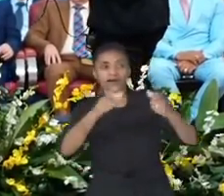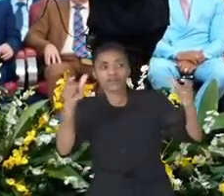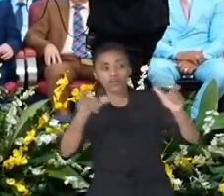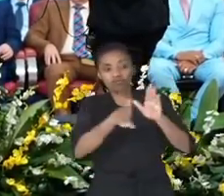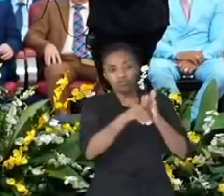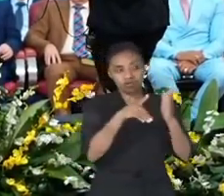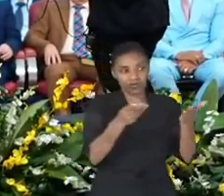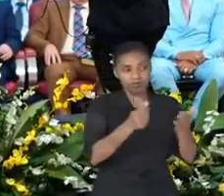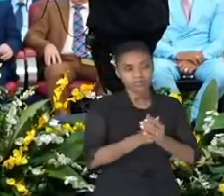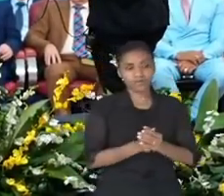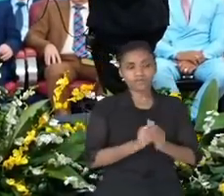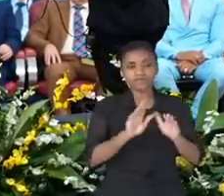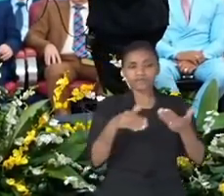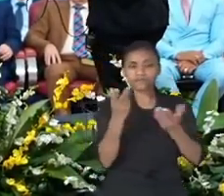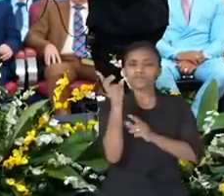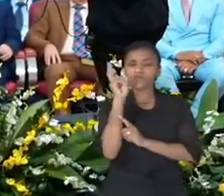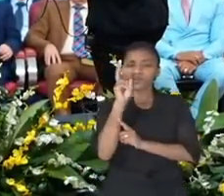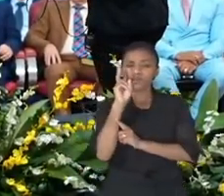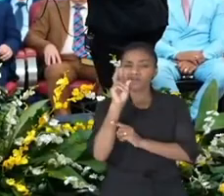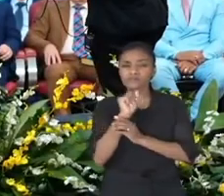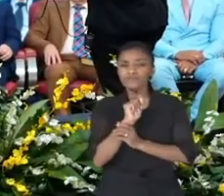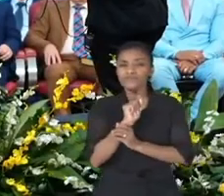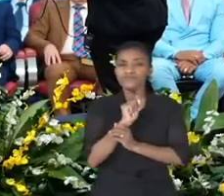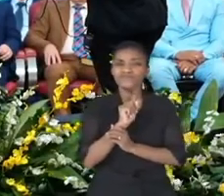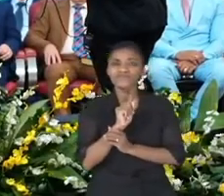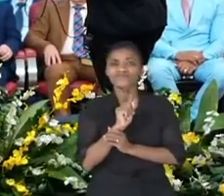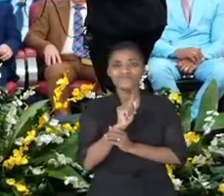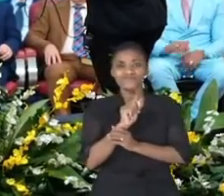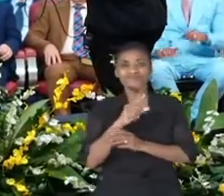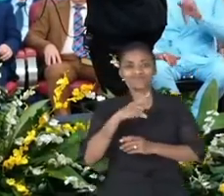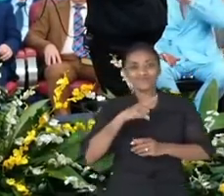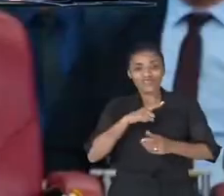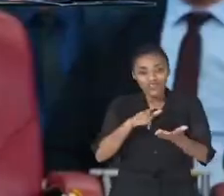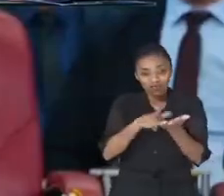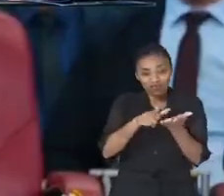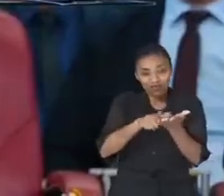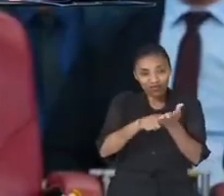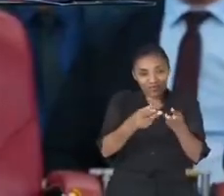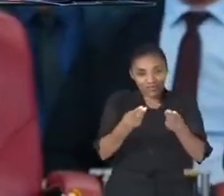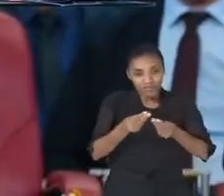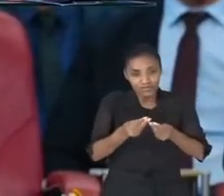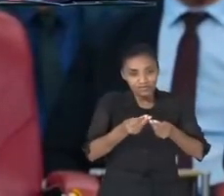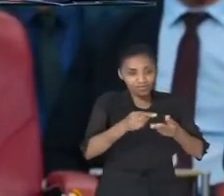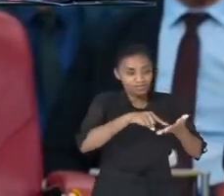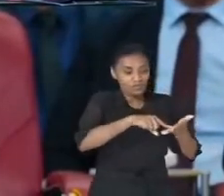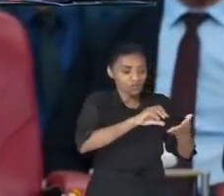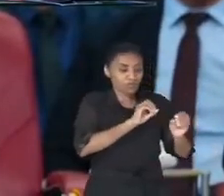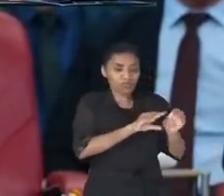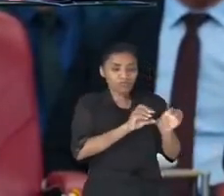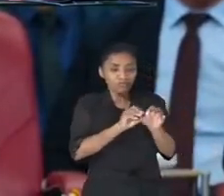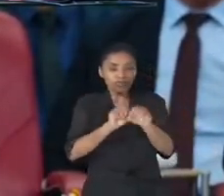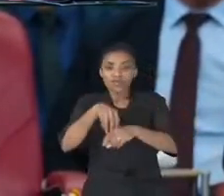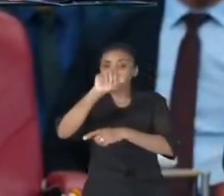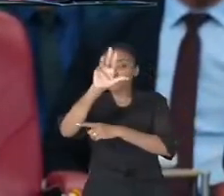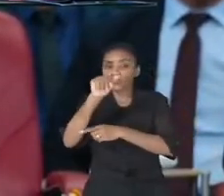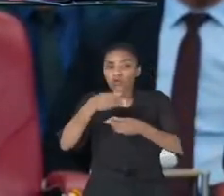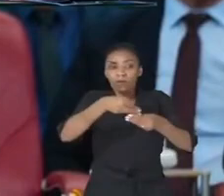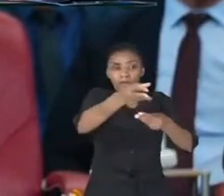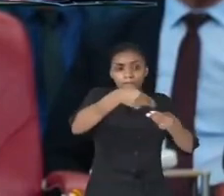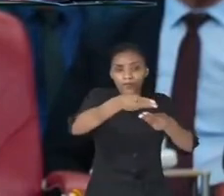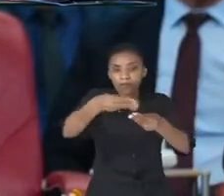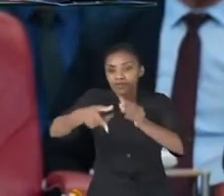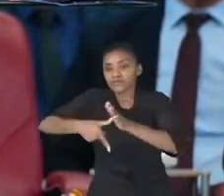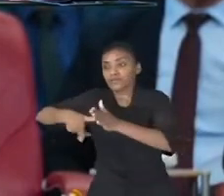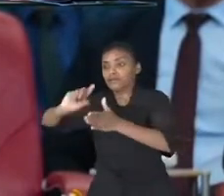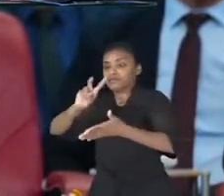gente. E eu me lembro que quando eu estava com o folhetinho na mão, o Marcos deu para nós um ensinamento. Nunca distribua um bilhete sem